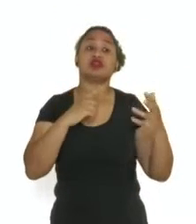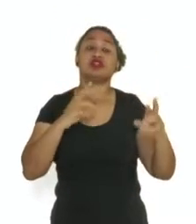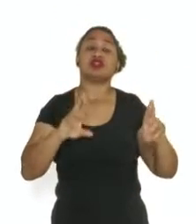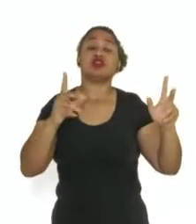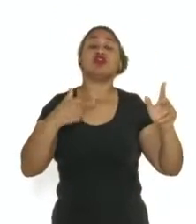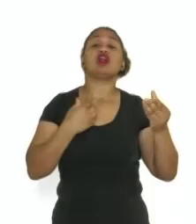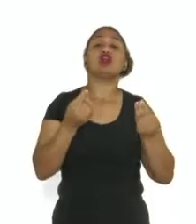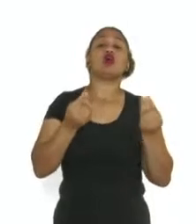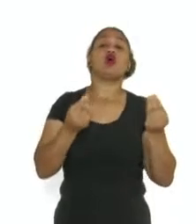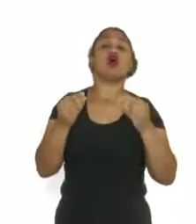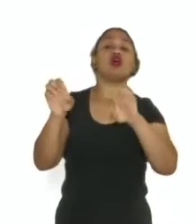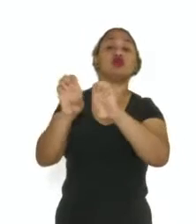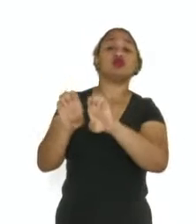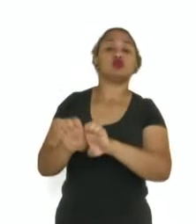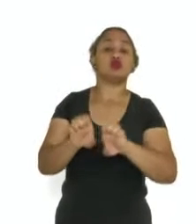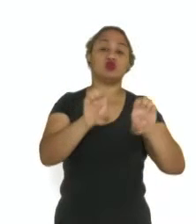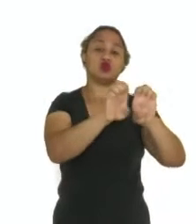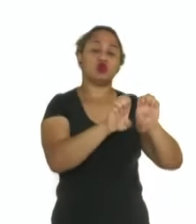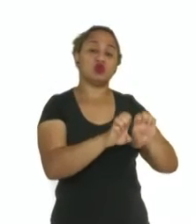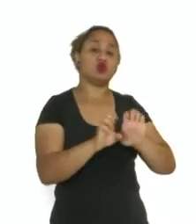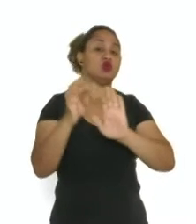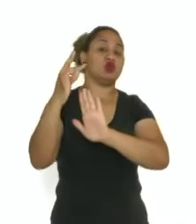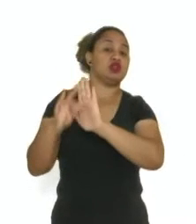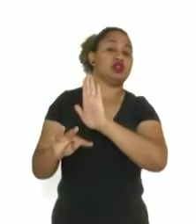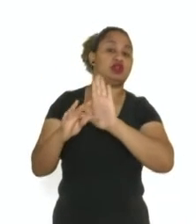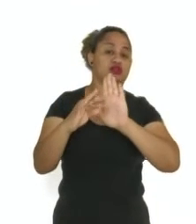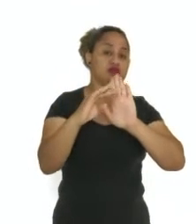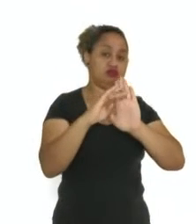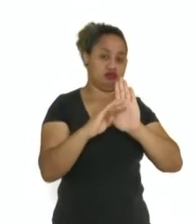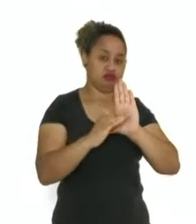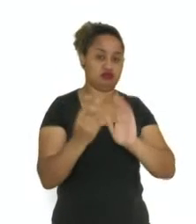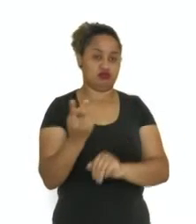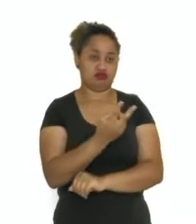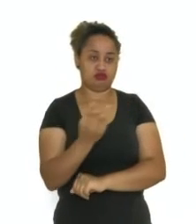na estrutura desses textos normativos.